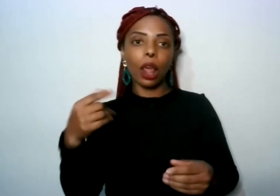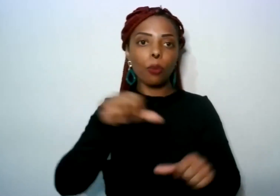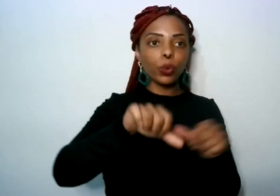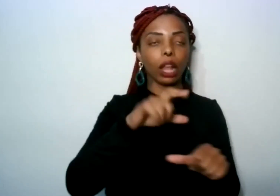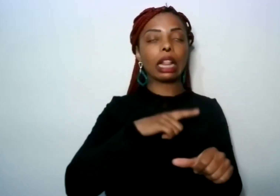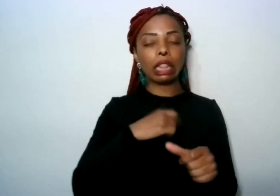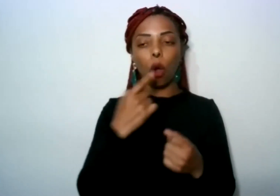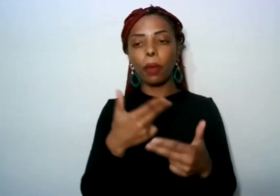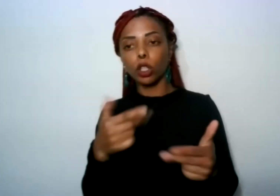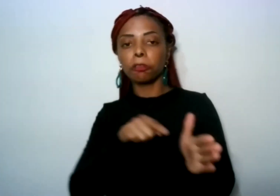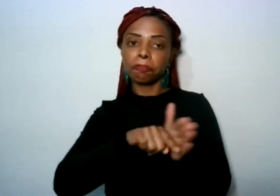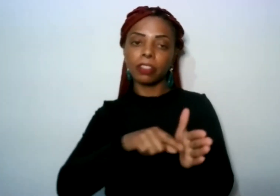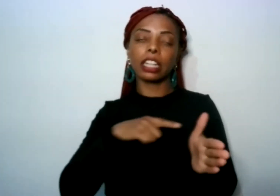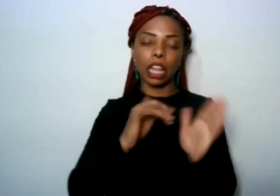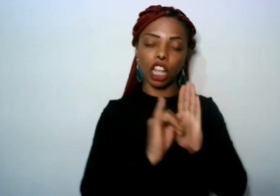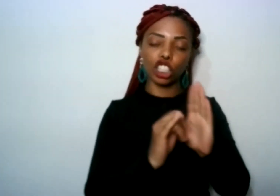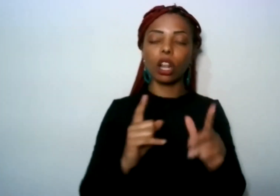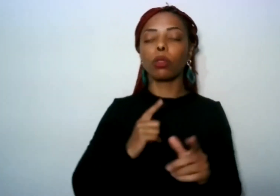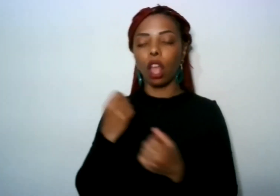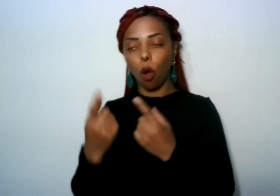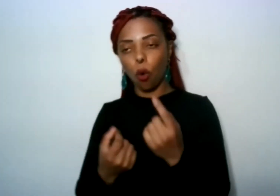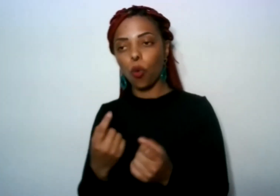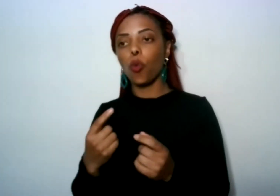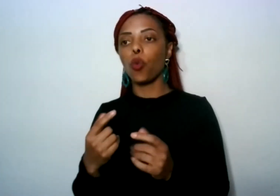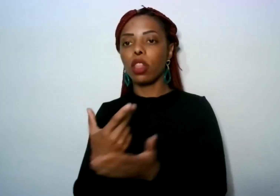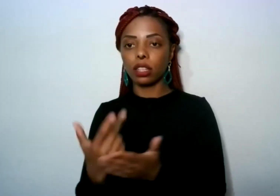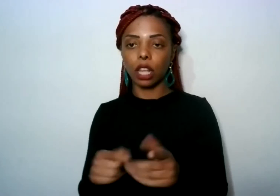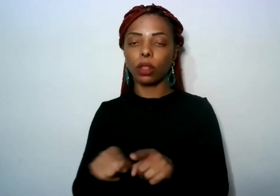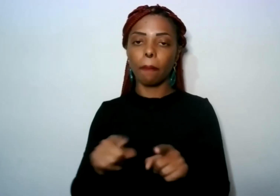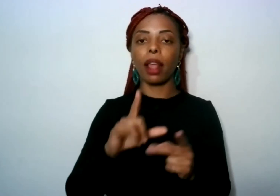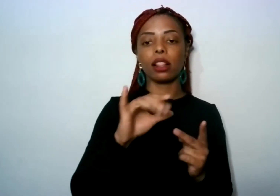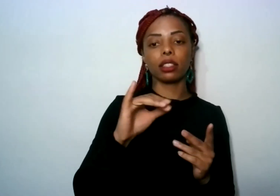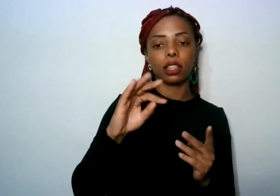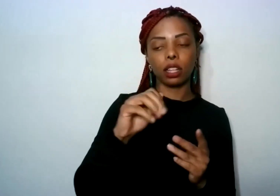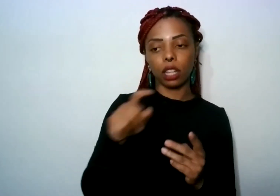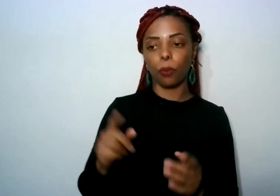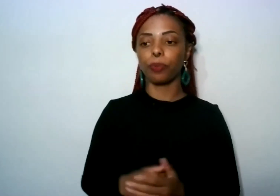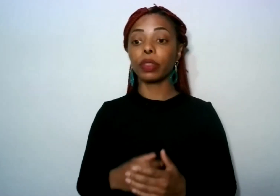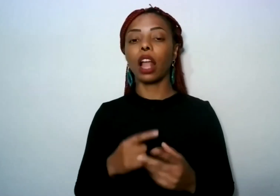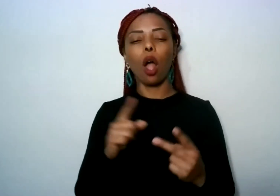licitações como em desenhos a outra questão é relativa